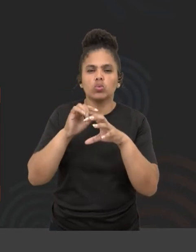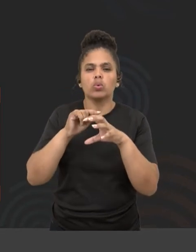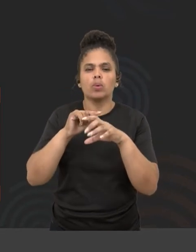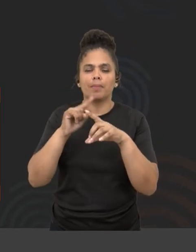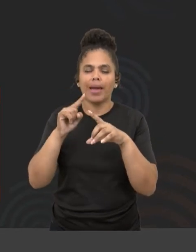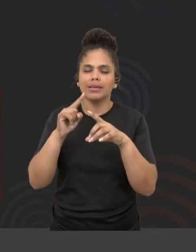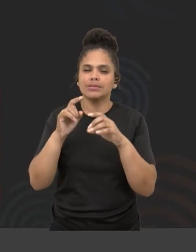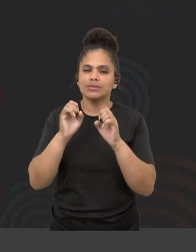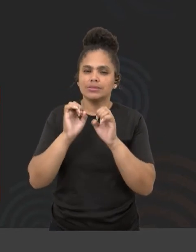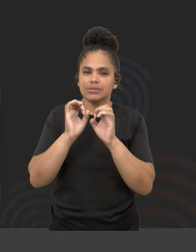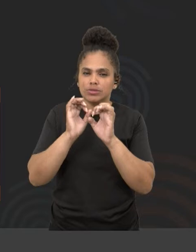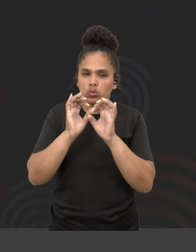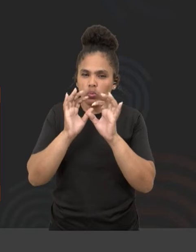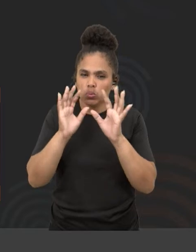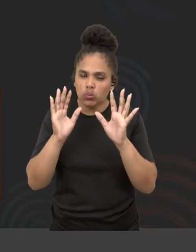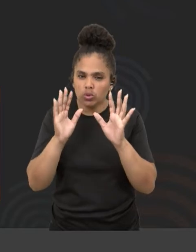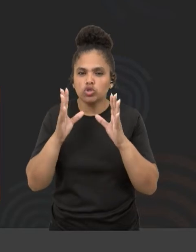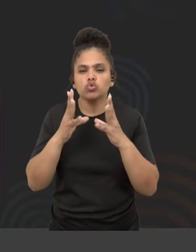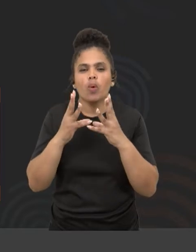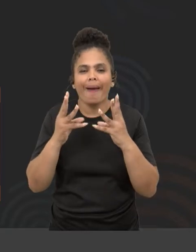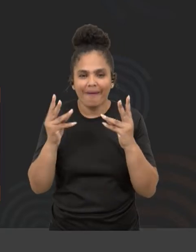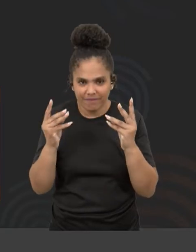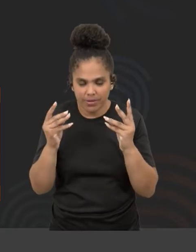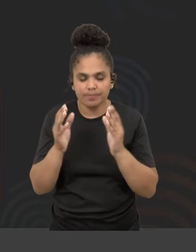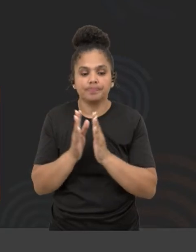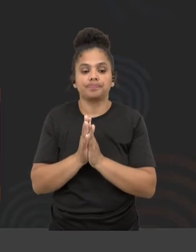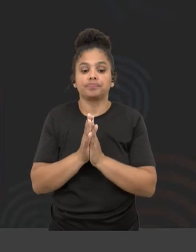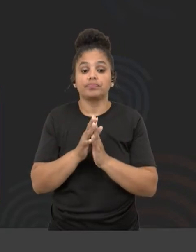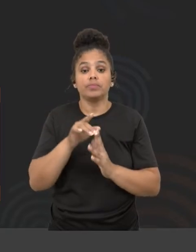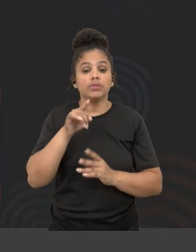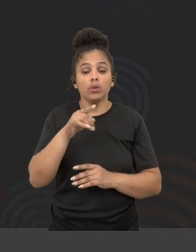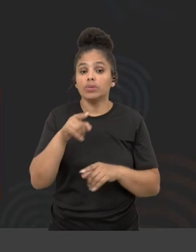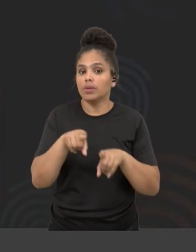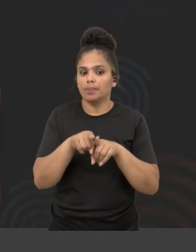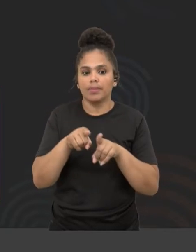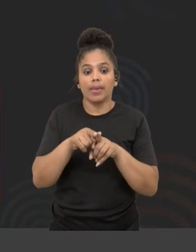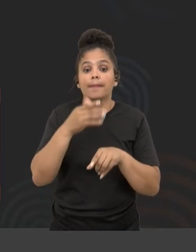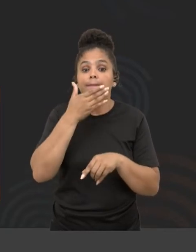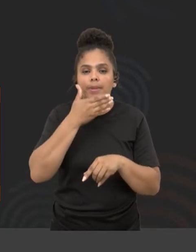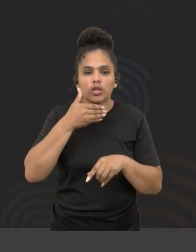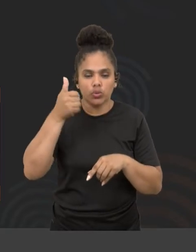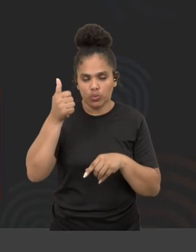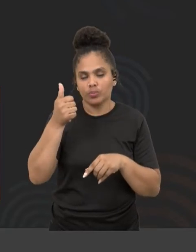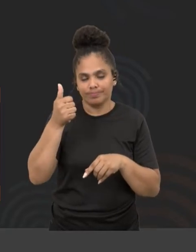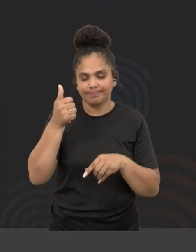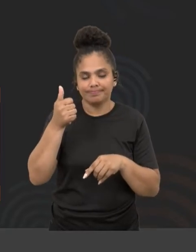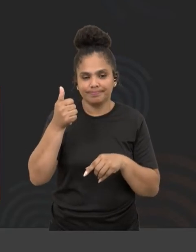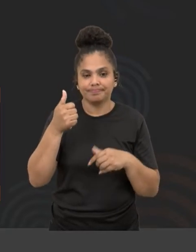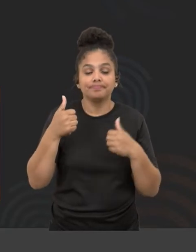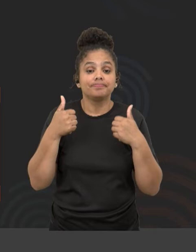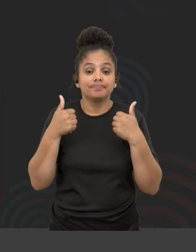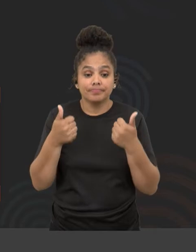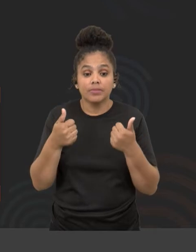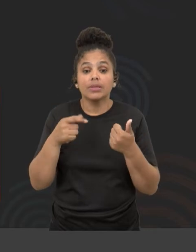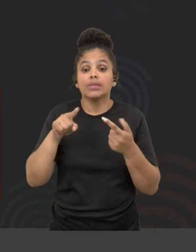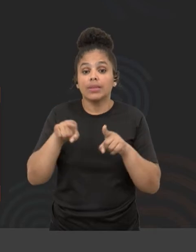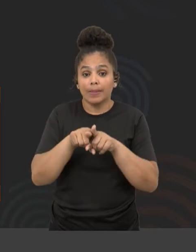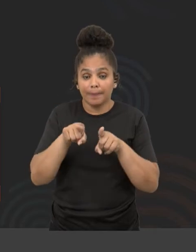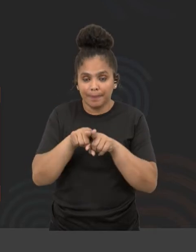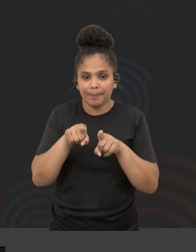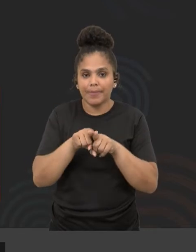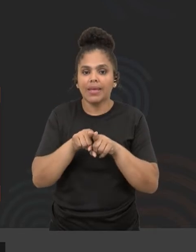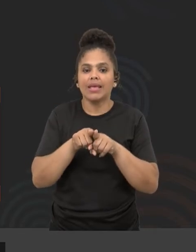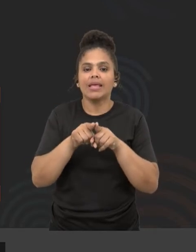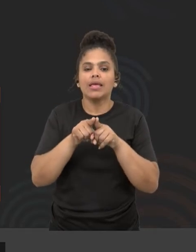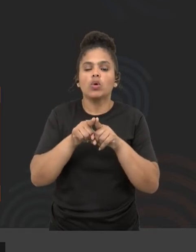tom mais claro de preto. A gente melhorando esse contraste, né? A gente alinha o texto